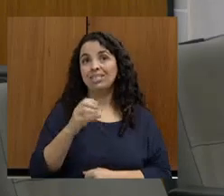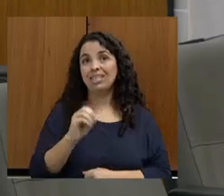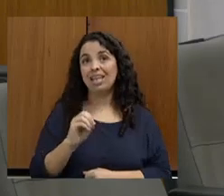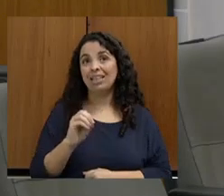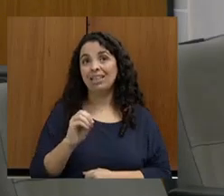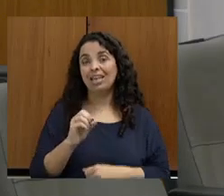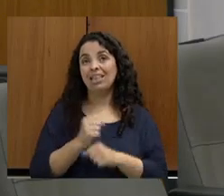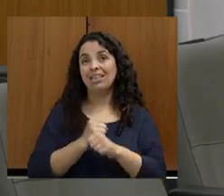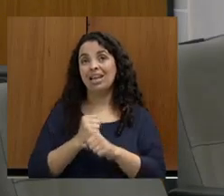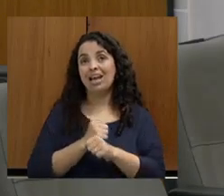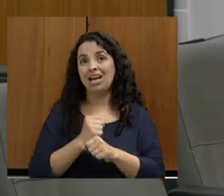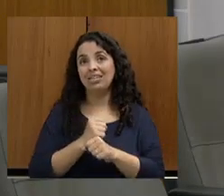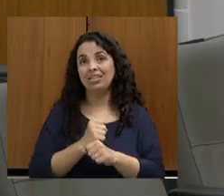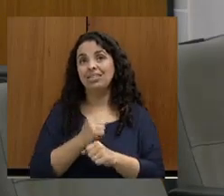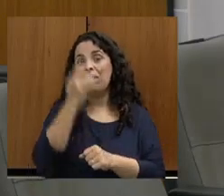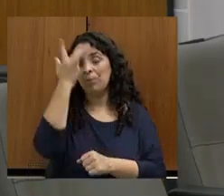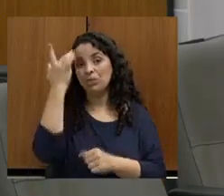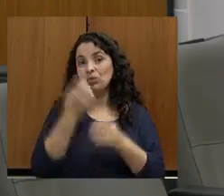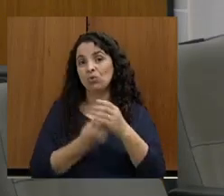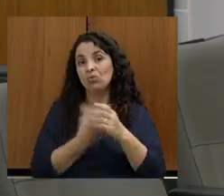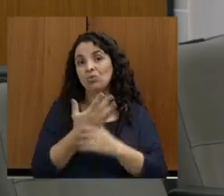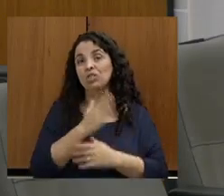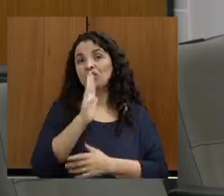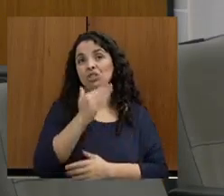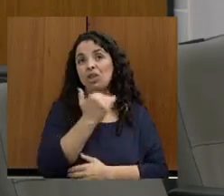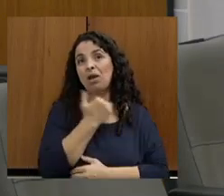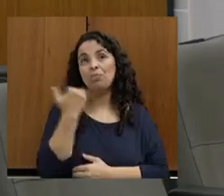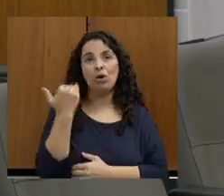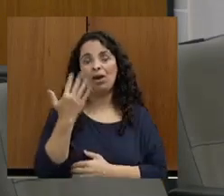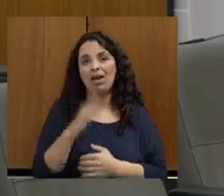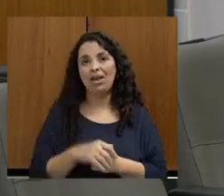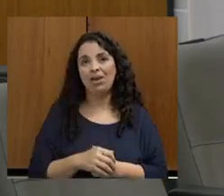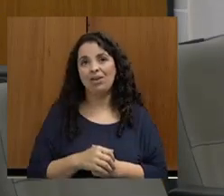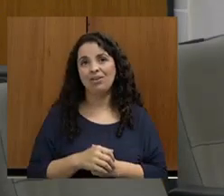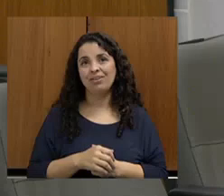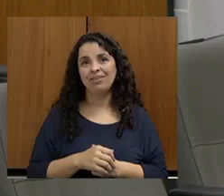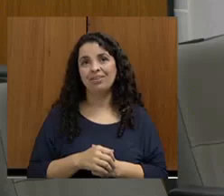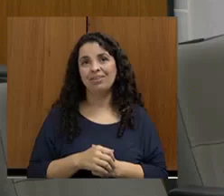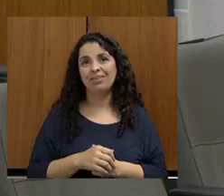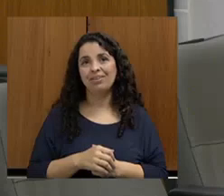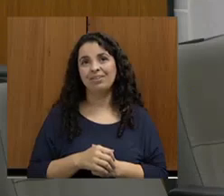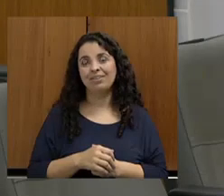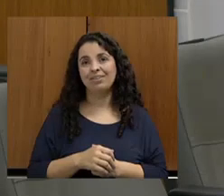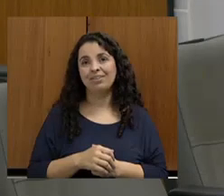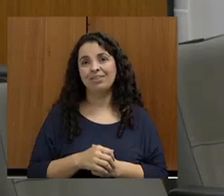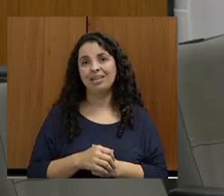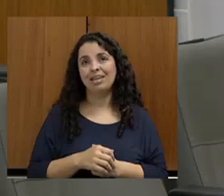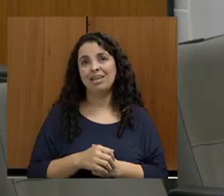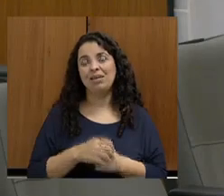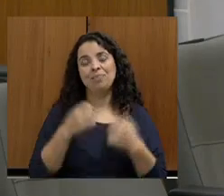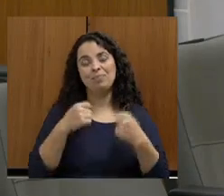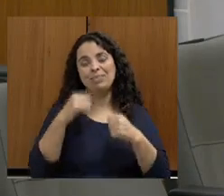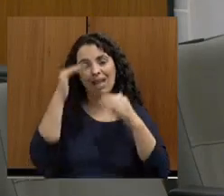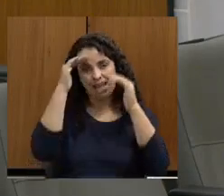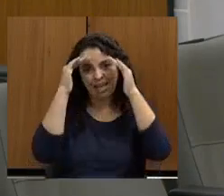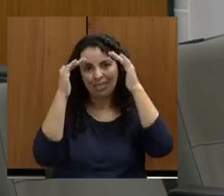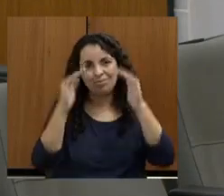faleceram até por respeito a elas. Doutora, não compare à